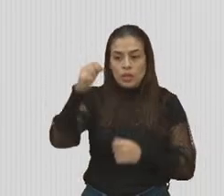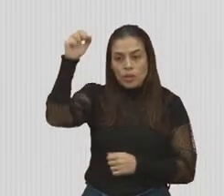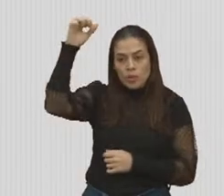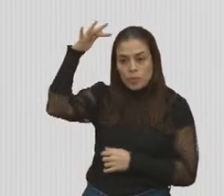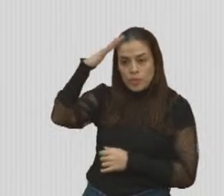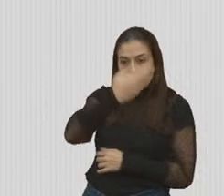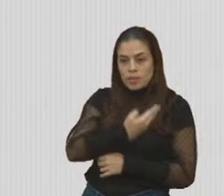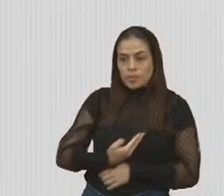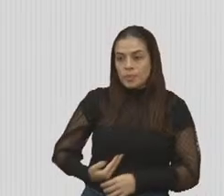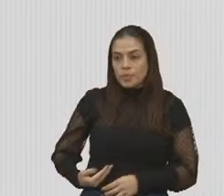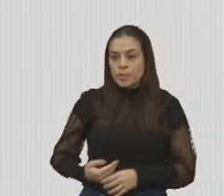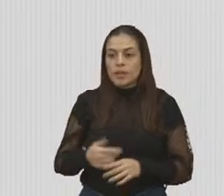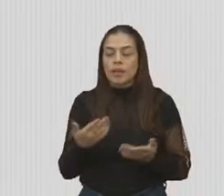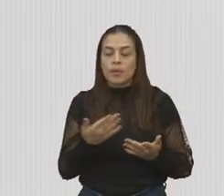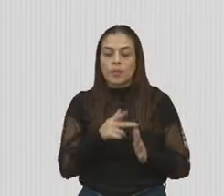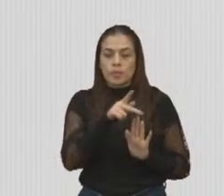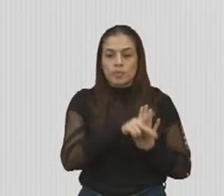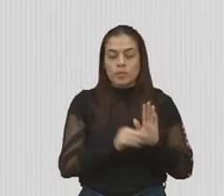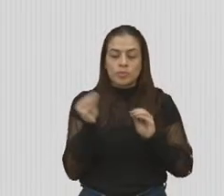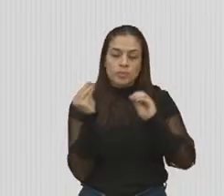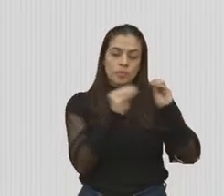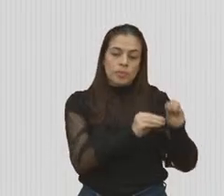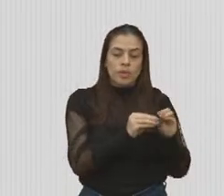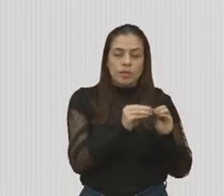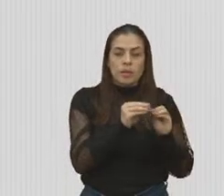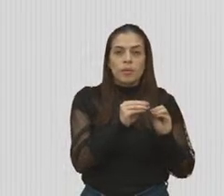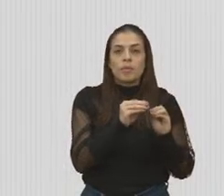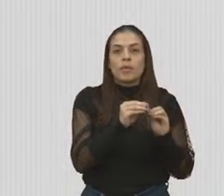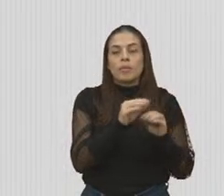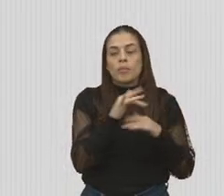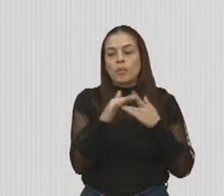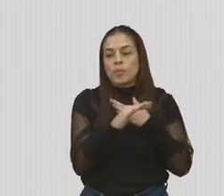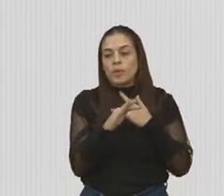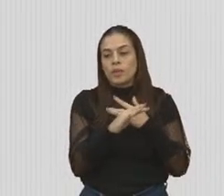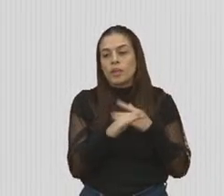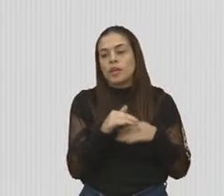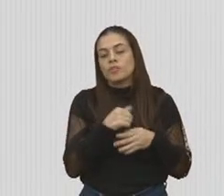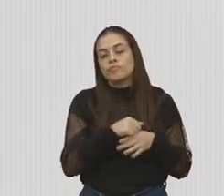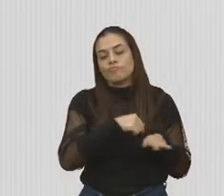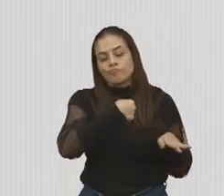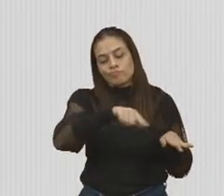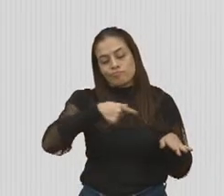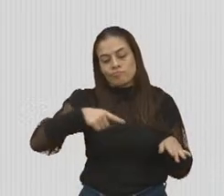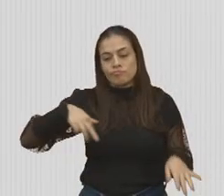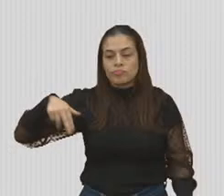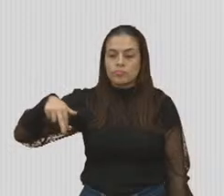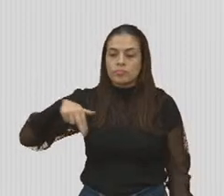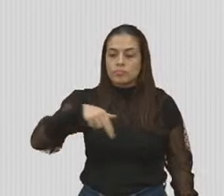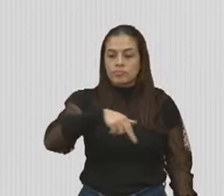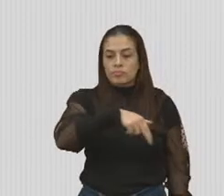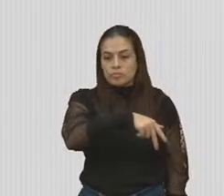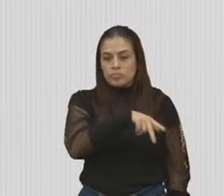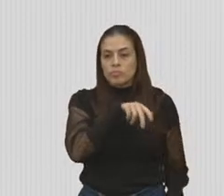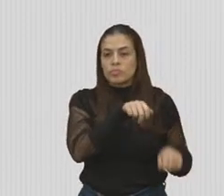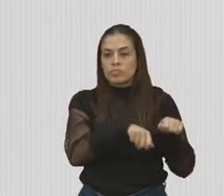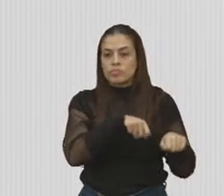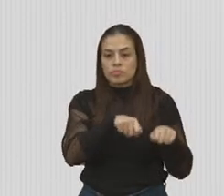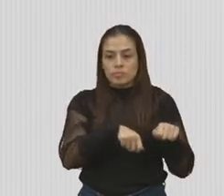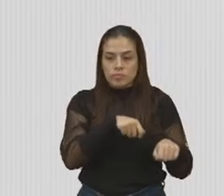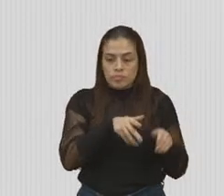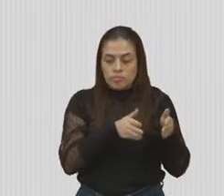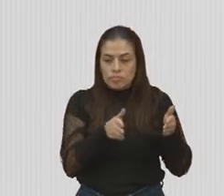que agora é um projeto que passa para a mobilidade, faixas de pedestres, ciclovias e ciclofaixas,